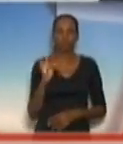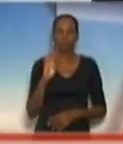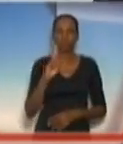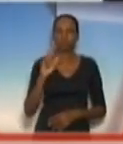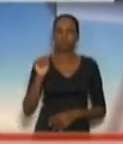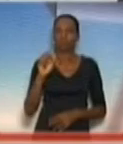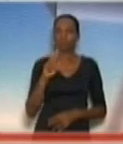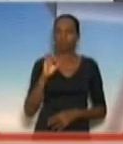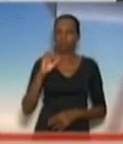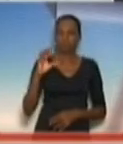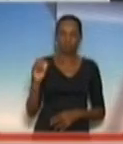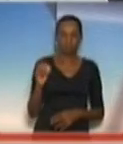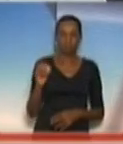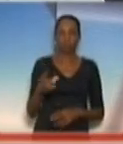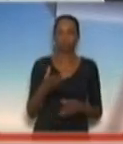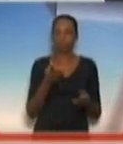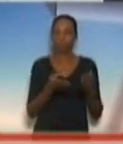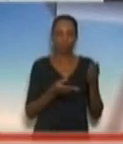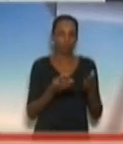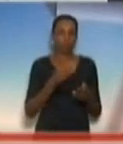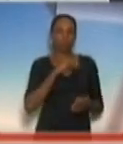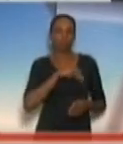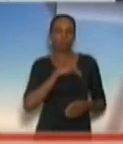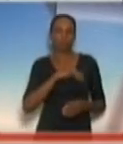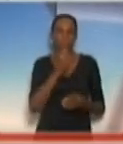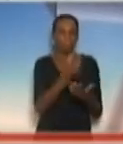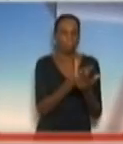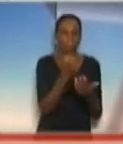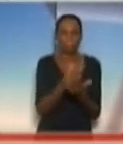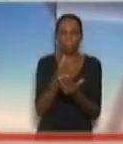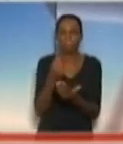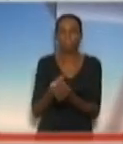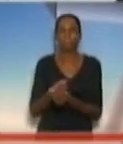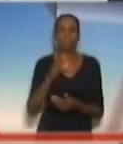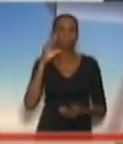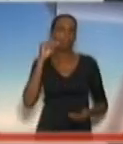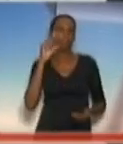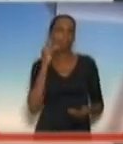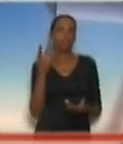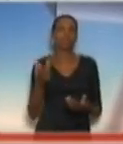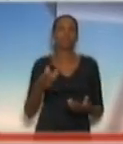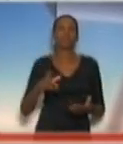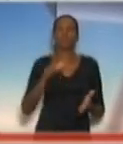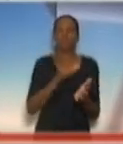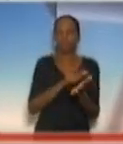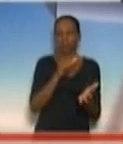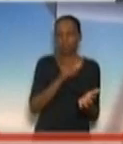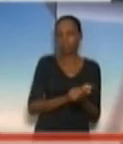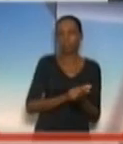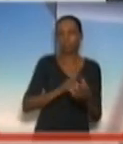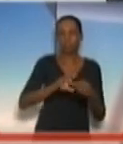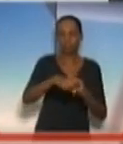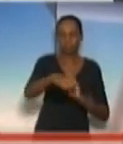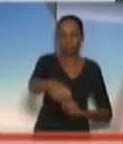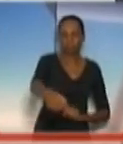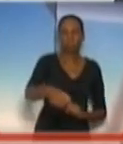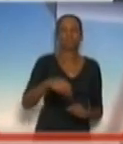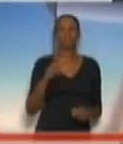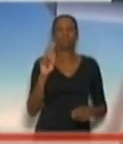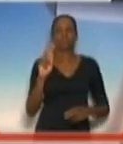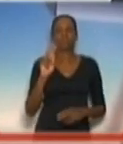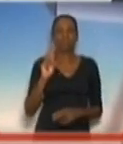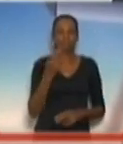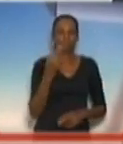professores, que cuida do pagamento dos servidores, né, que faz o certificado, o histórico dos alunos, que